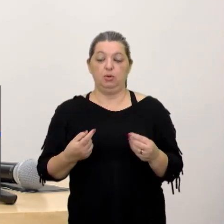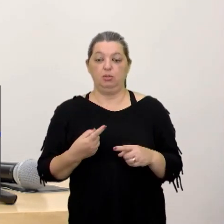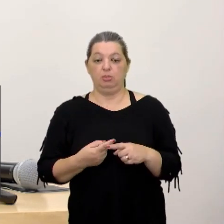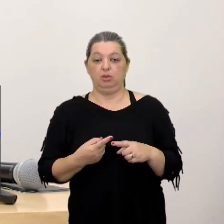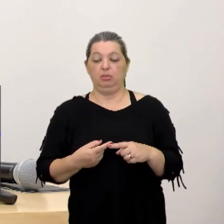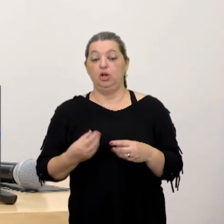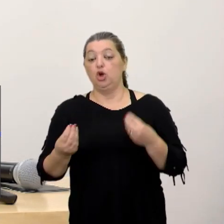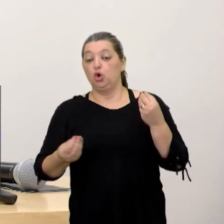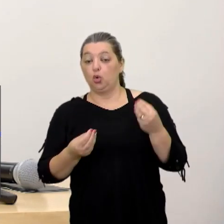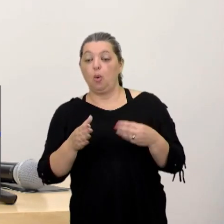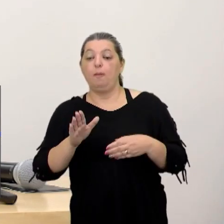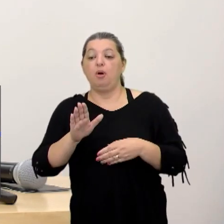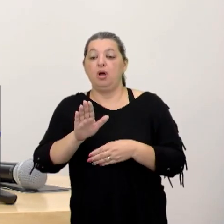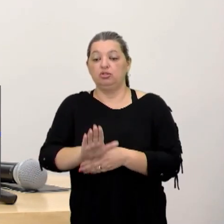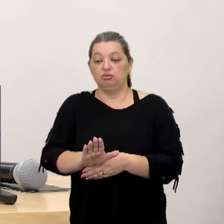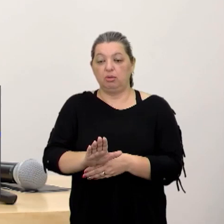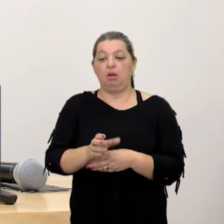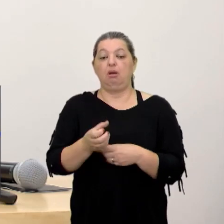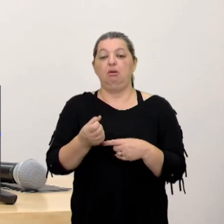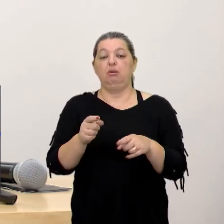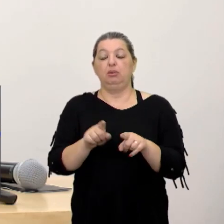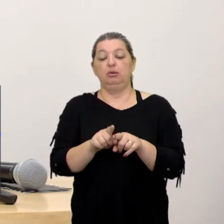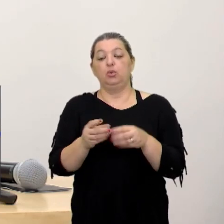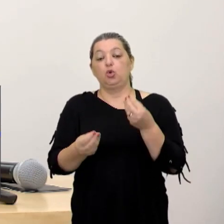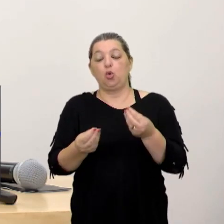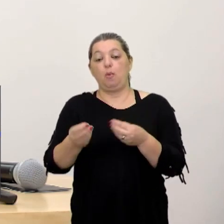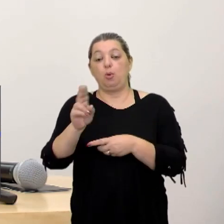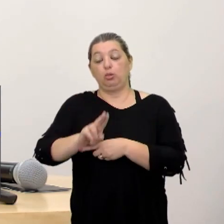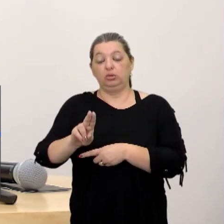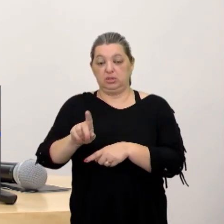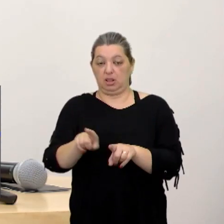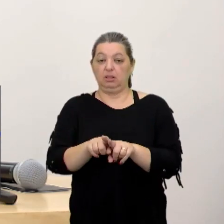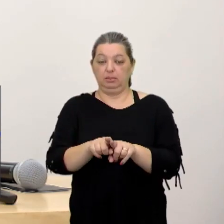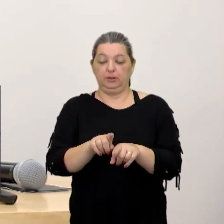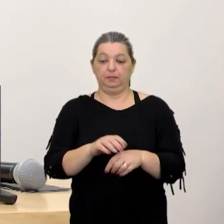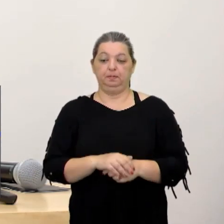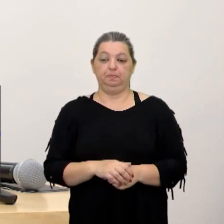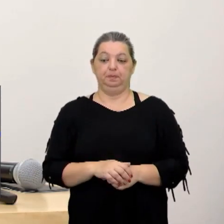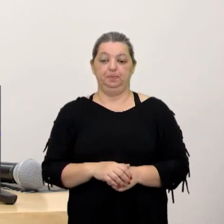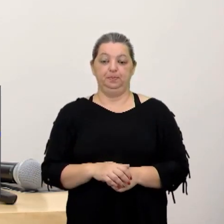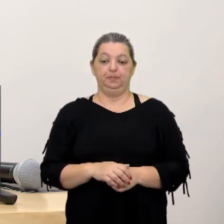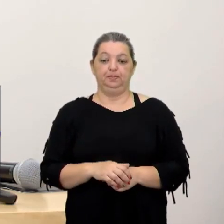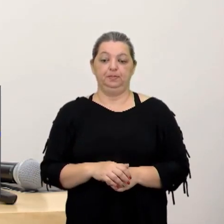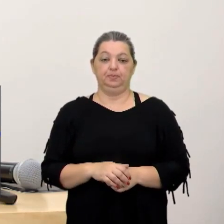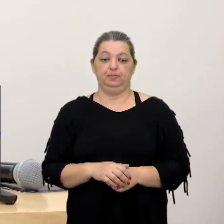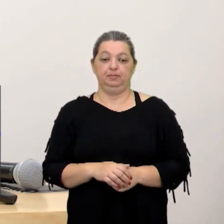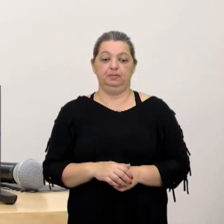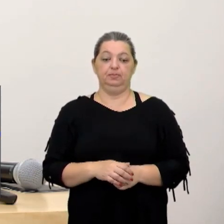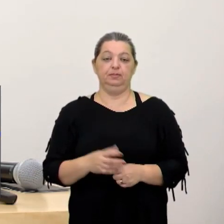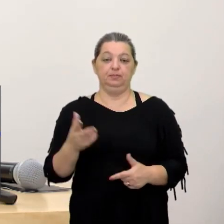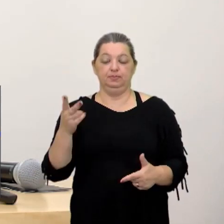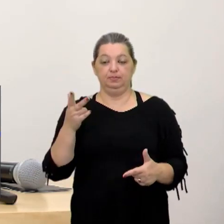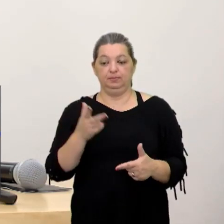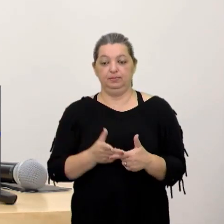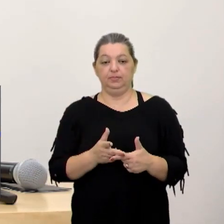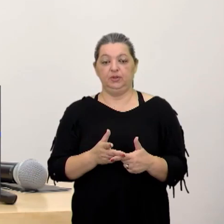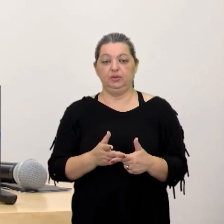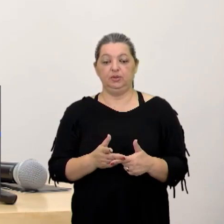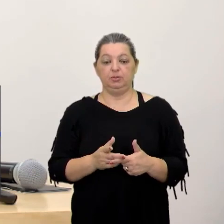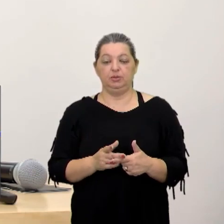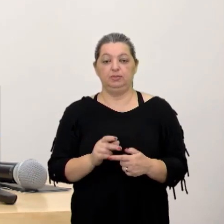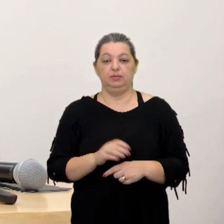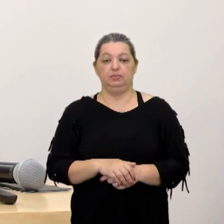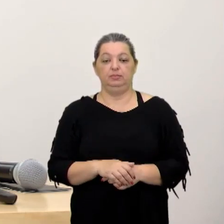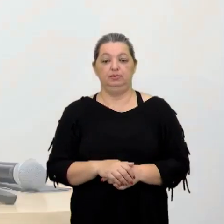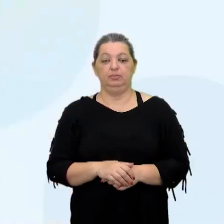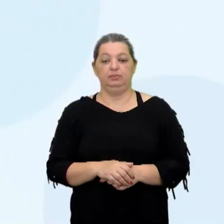e como elas podem ser utilizadas, tá certo, pessoal? Para finalizar a aula, a gente vai ver um vídeo, né, que é um vídeo animação,